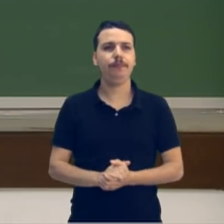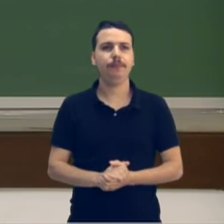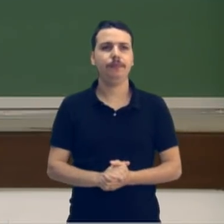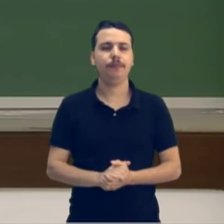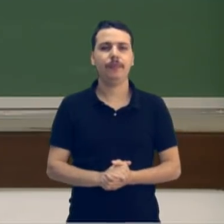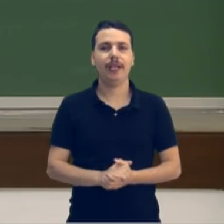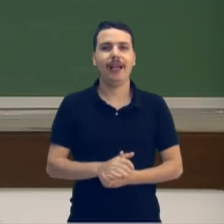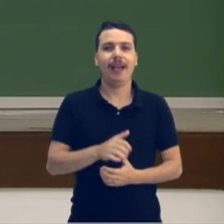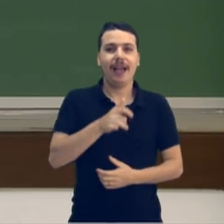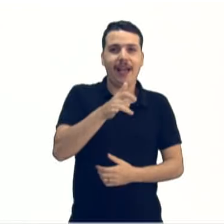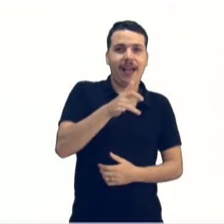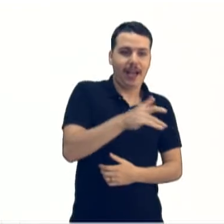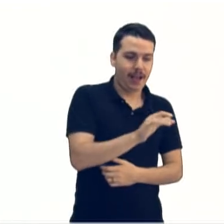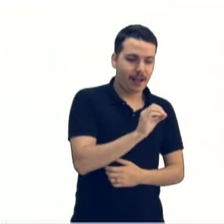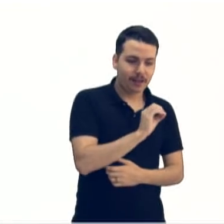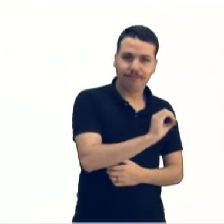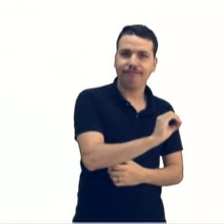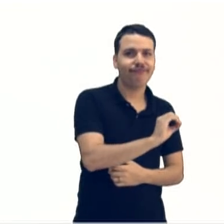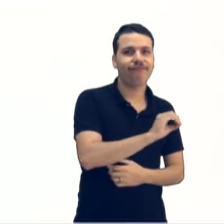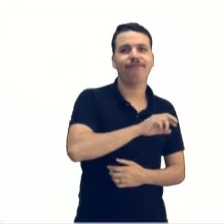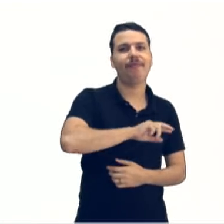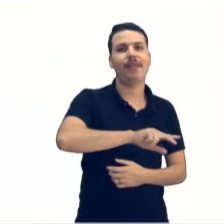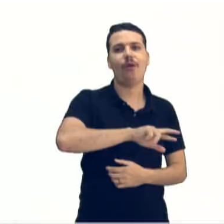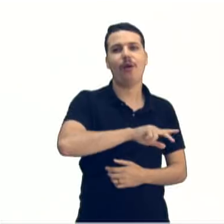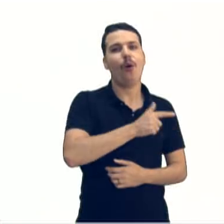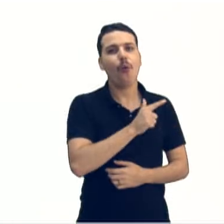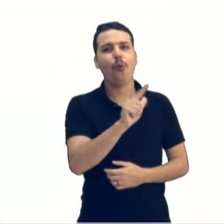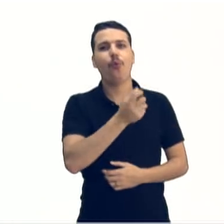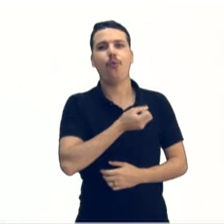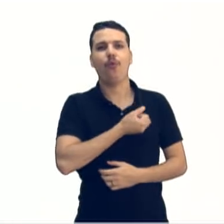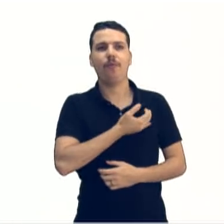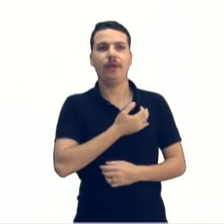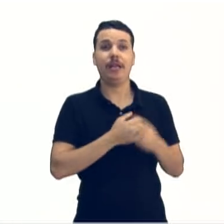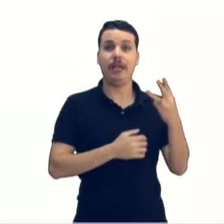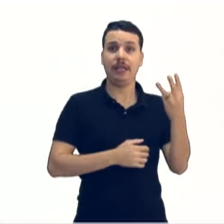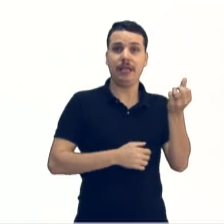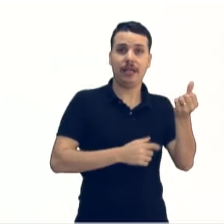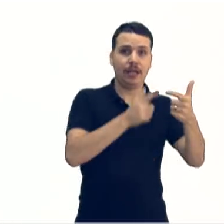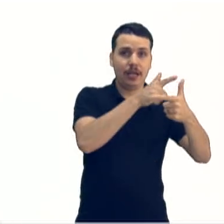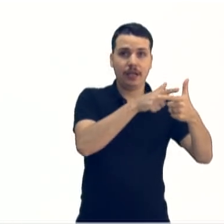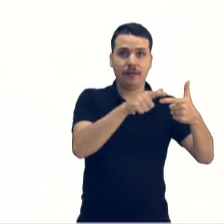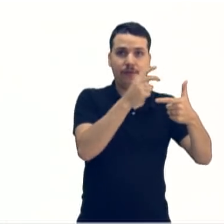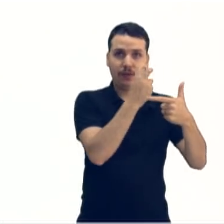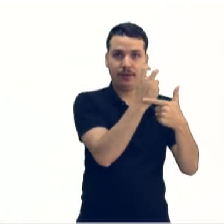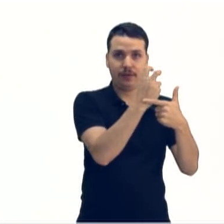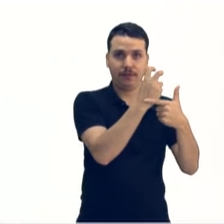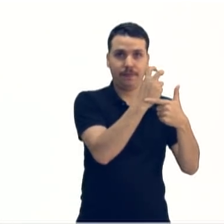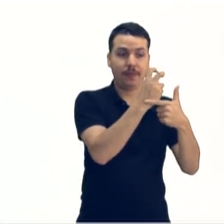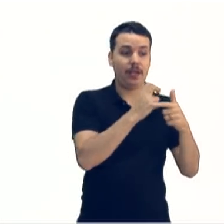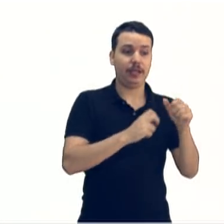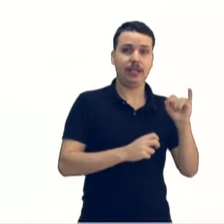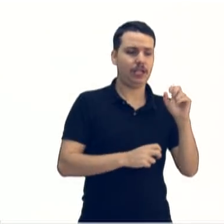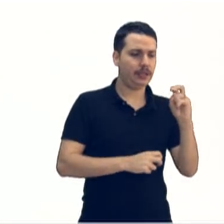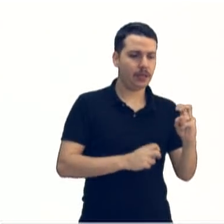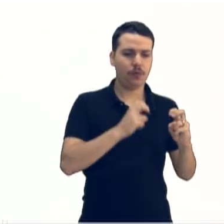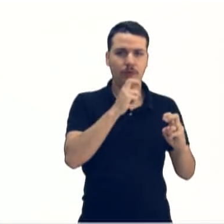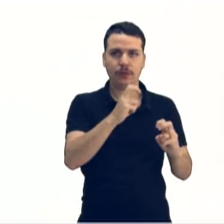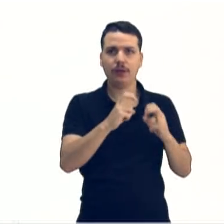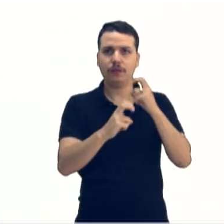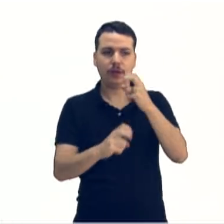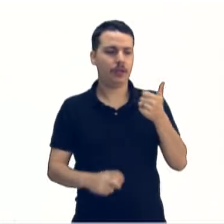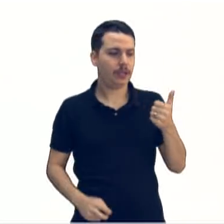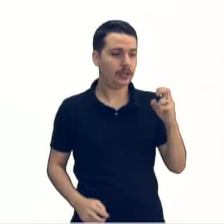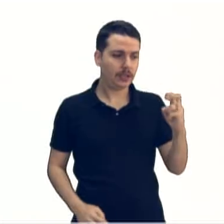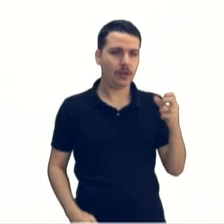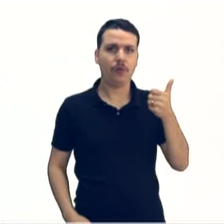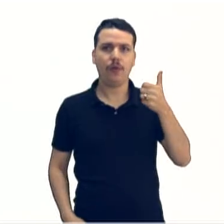Resto diferente de zero. Olha só, 36 divididos por 5. Se eu for contar de 5 em 5, 5, 10, 15,